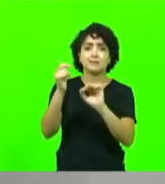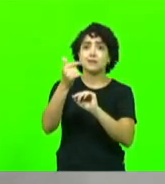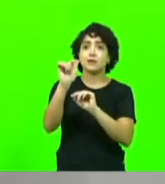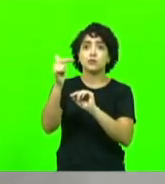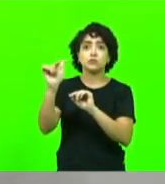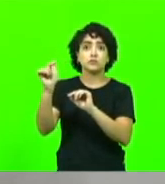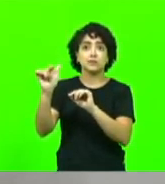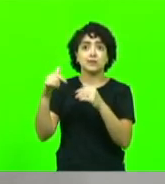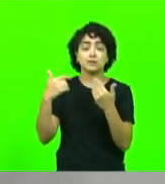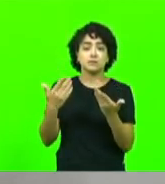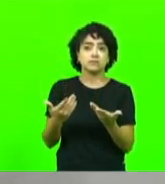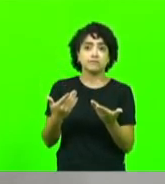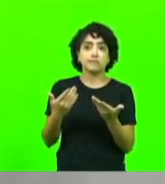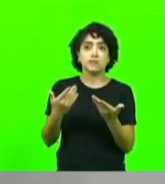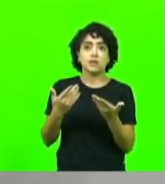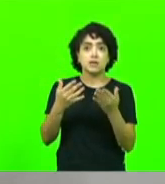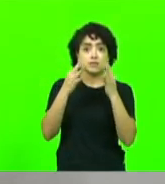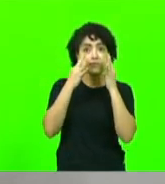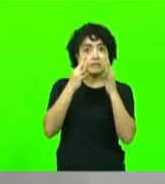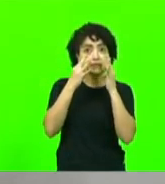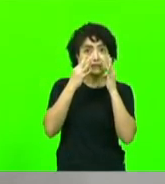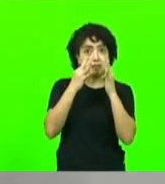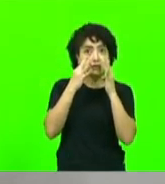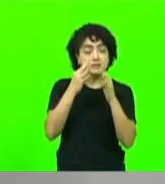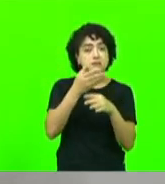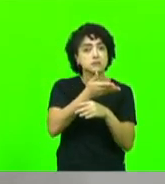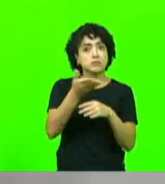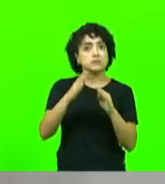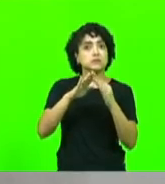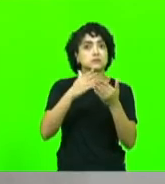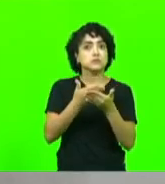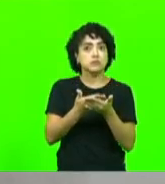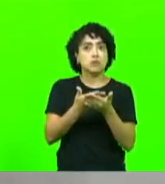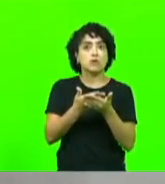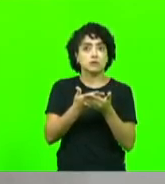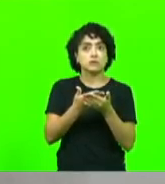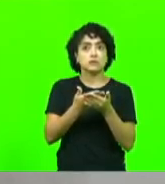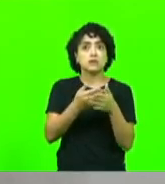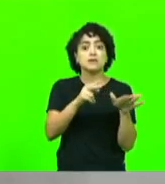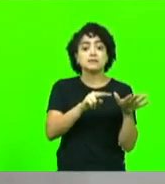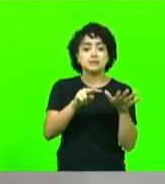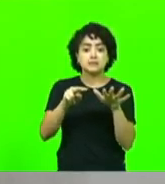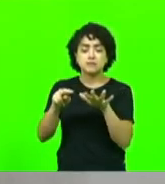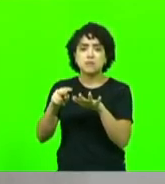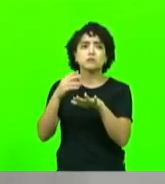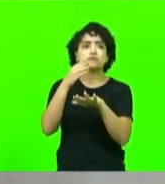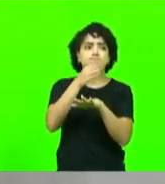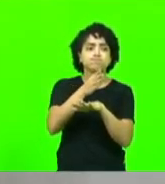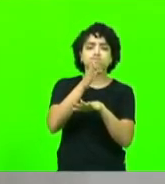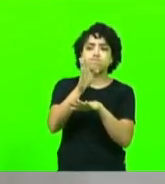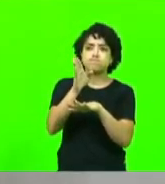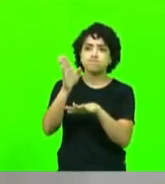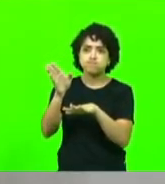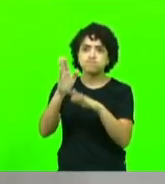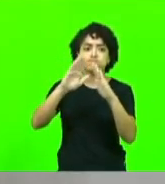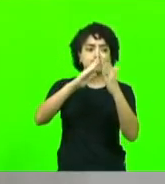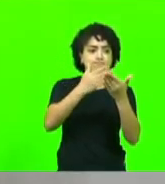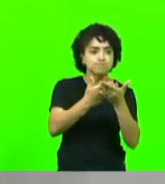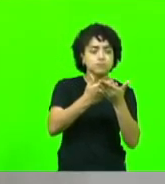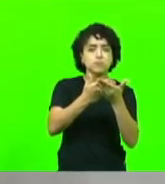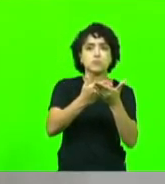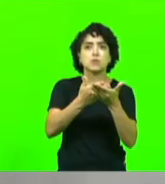Secretário, nós precisamos de atenção para nossas escolas estaduais. Eu estive essa semana no nosso município fazendo visita em algumas escolas, fazendo a entrega